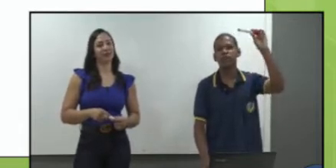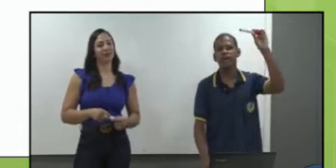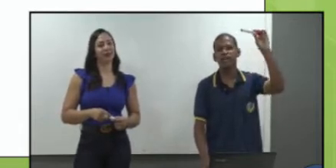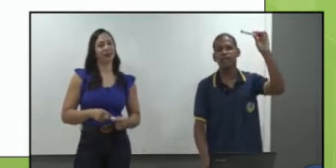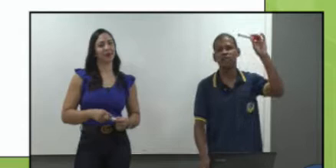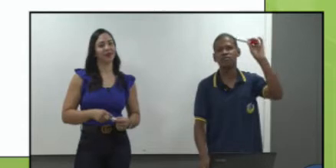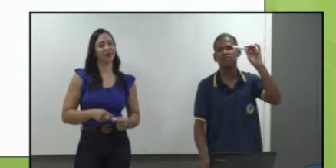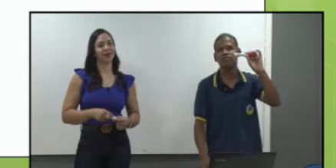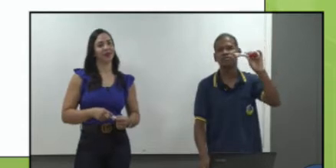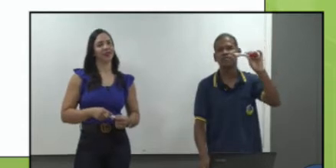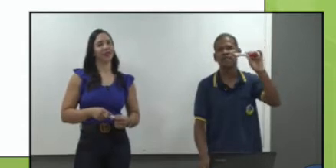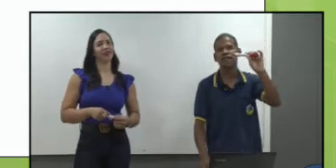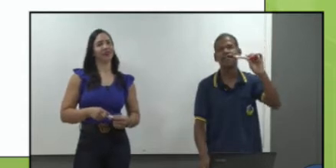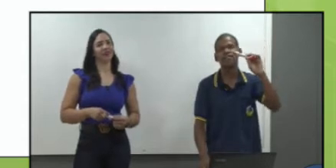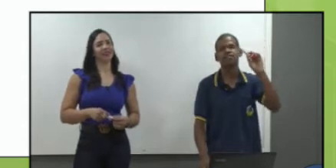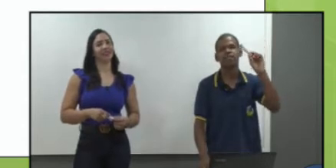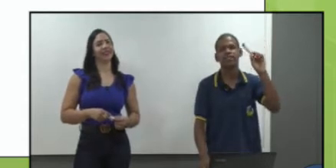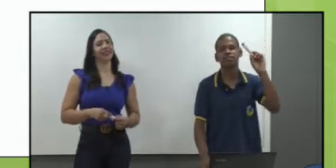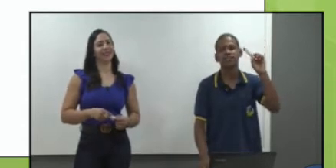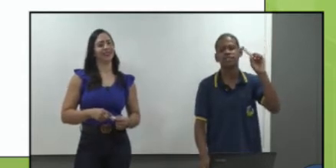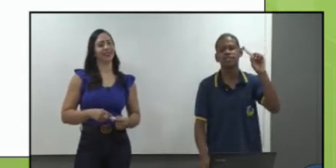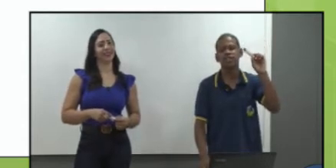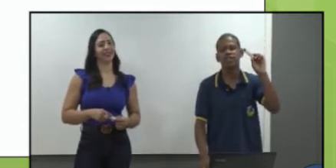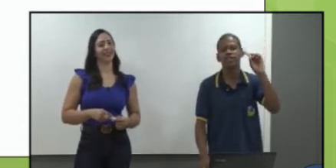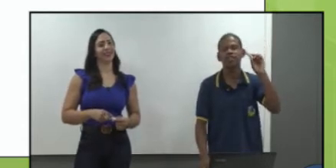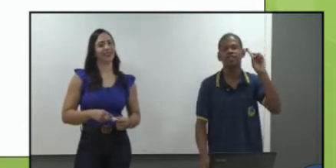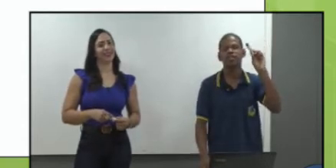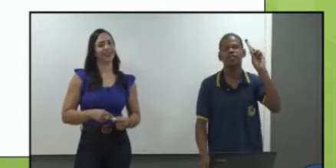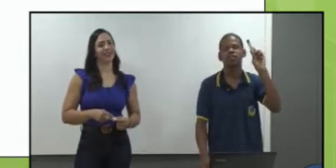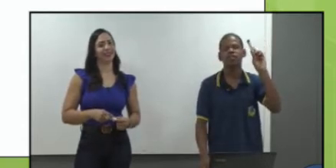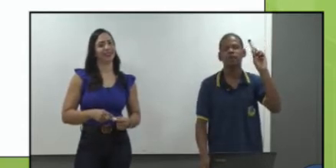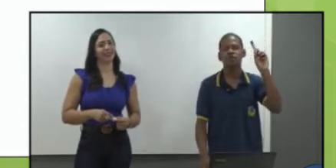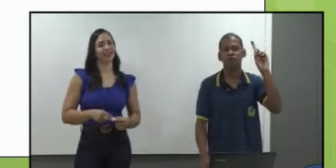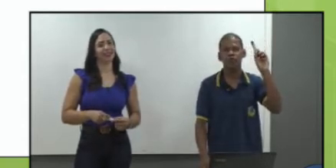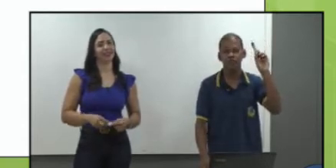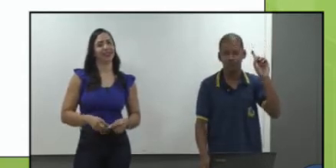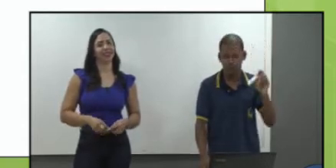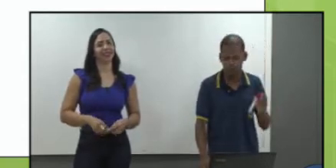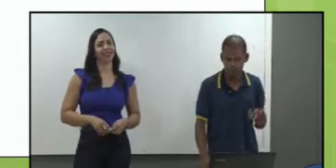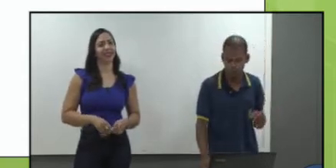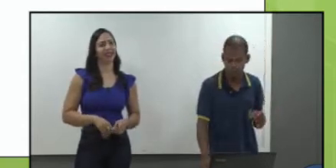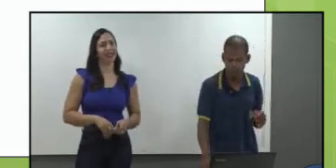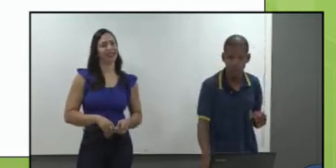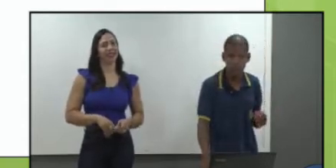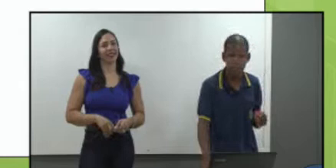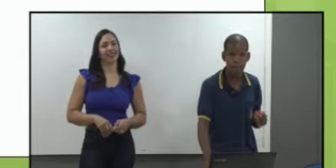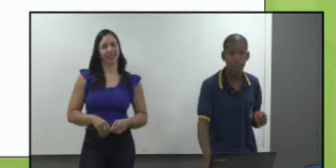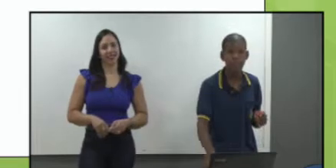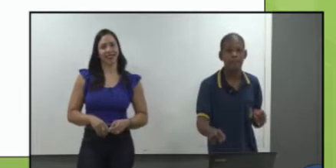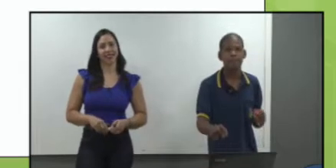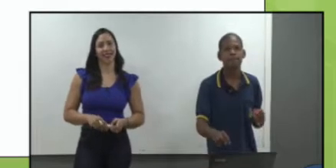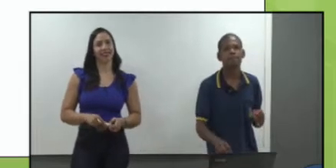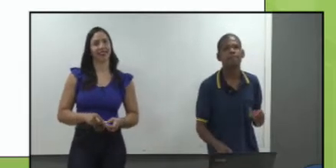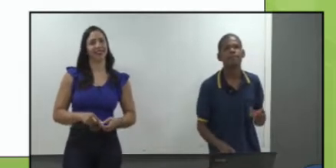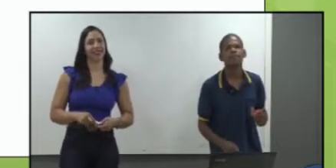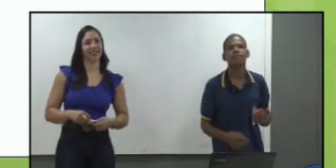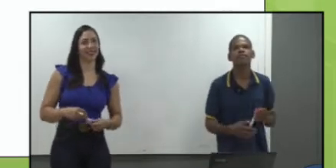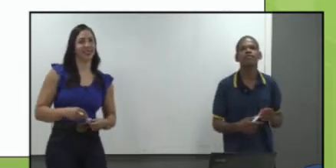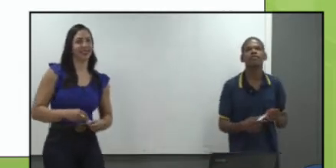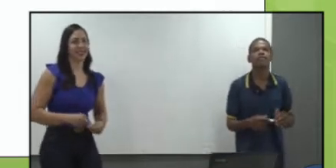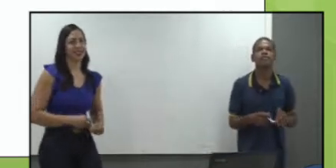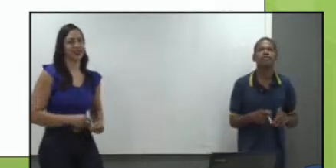rei do baião é. Faça essa pesquisinha aí. E mande para seu professor. Joinha.